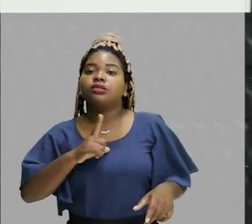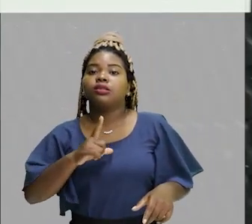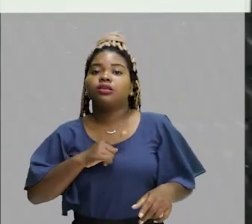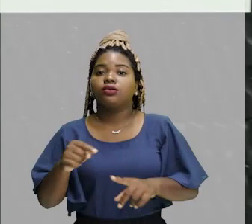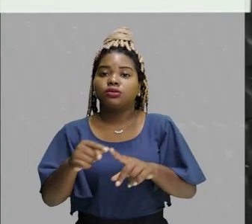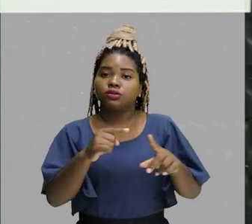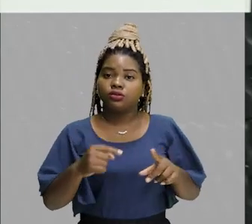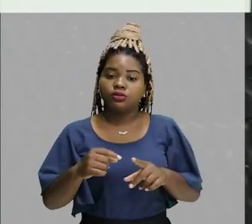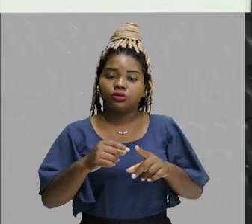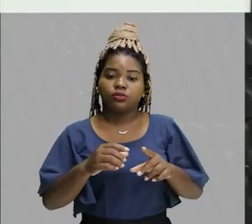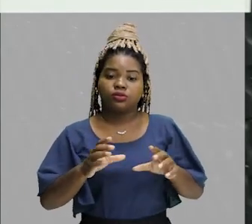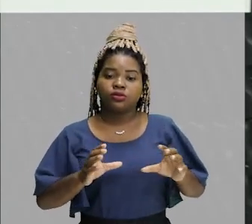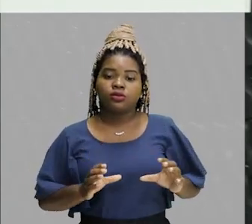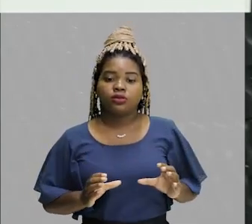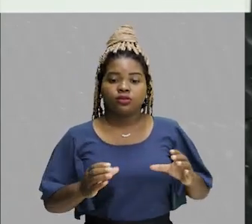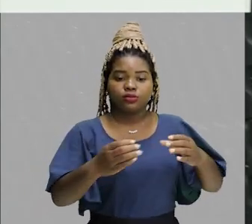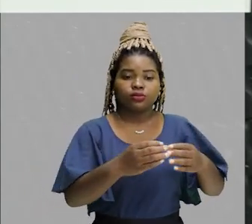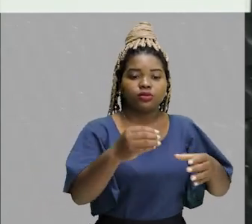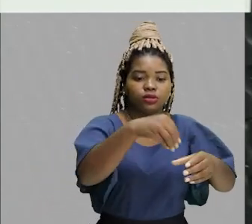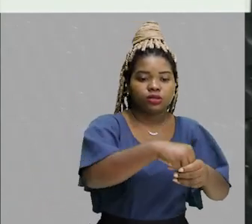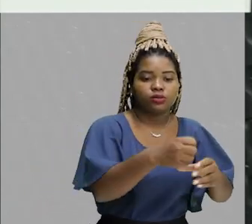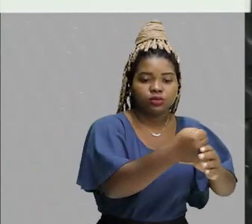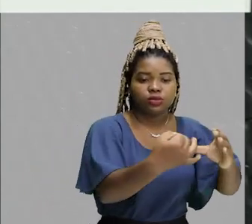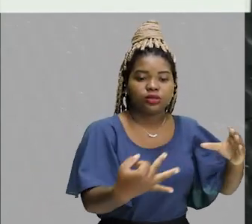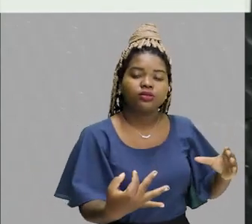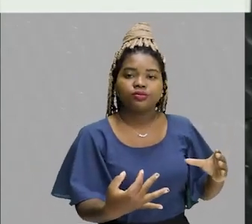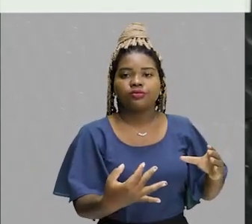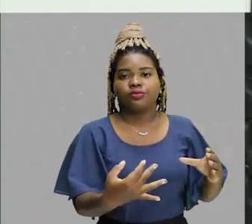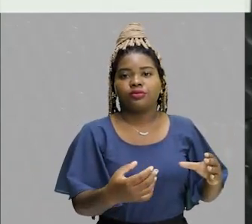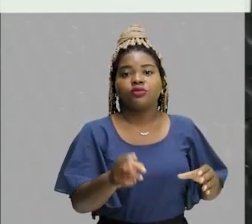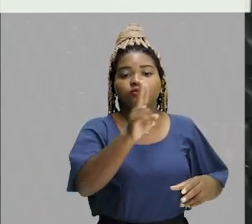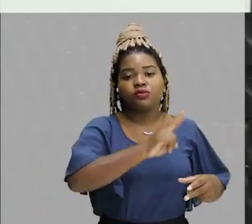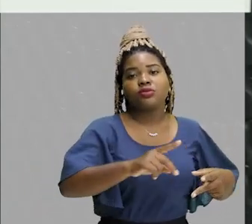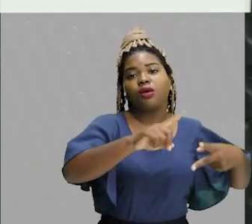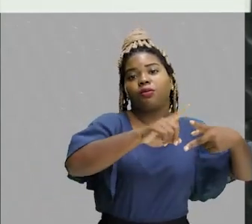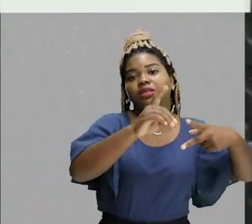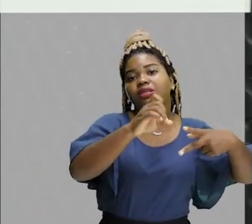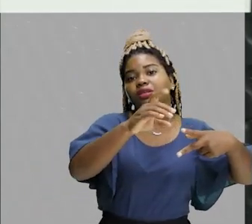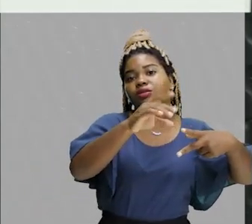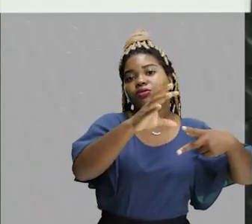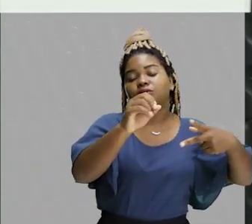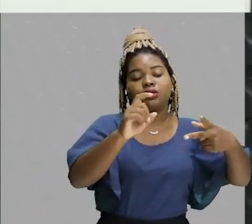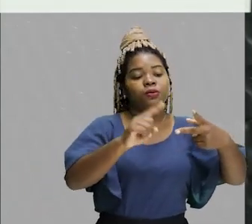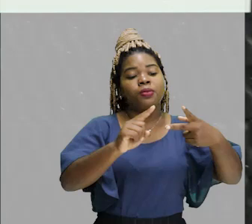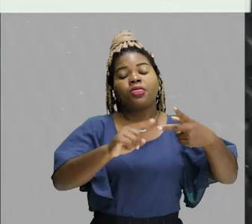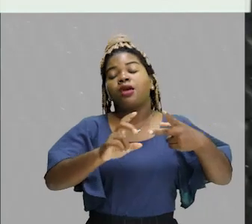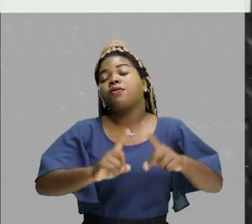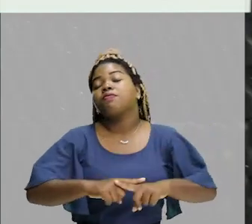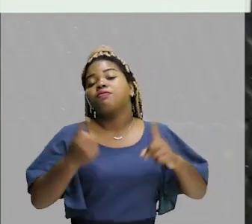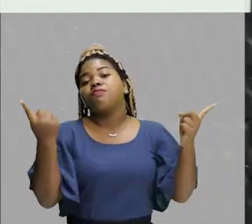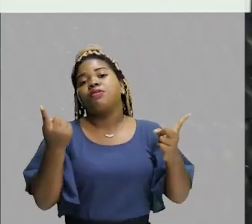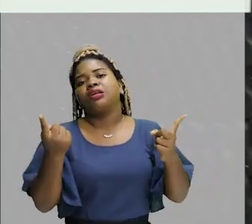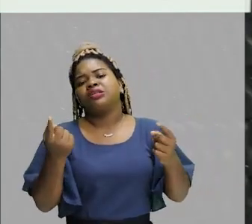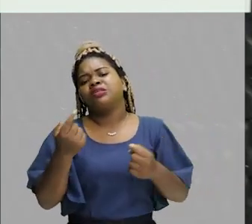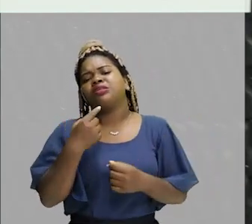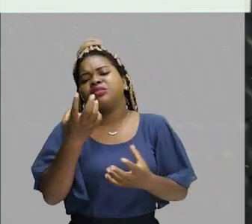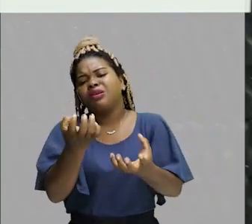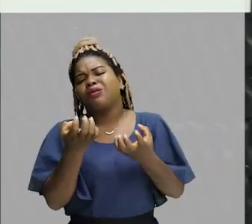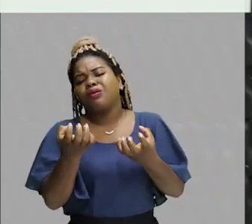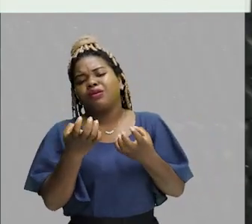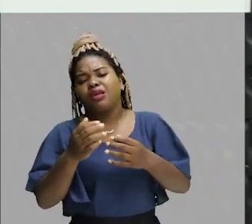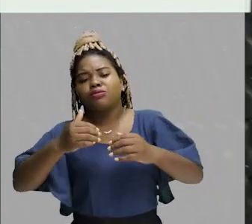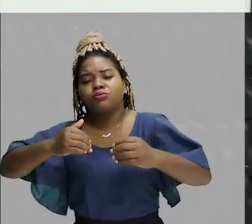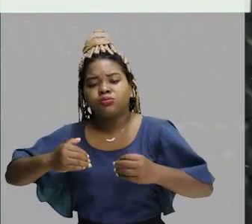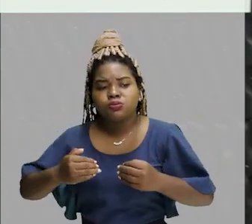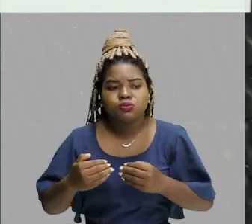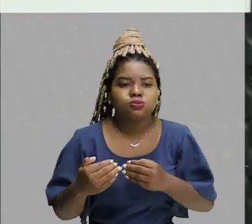raciocinar dentro deles, eu vou usar uma dedução. Agora, se eu quero avançar um pouco mais e até atribuir